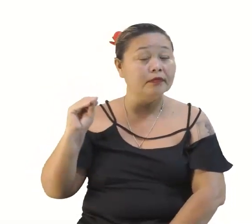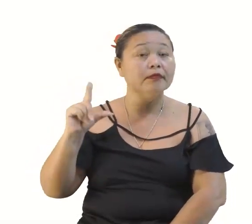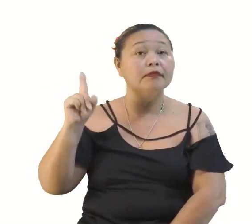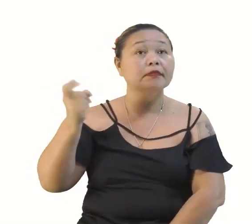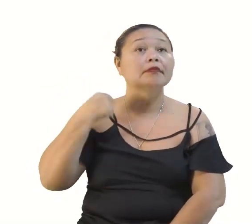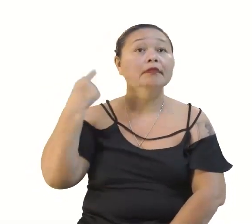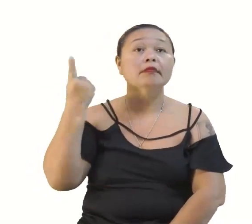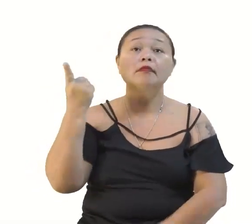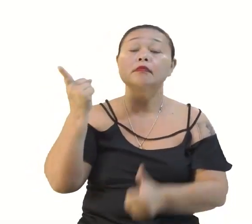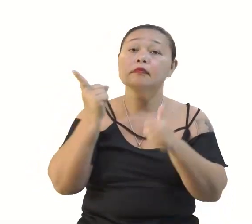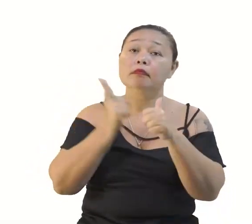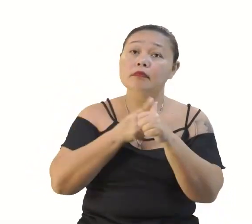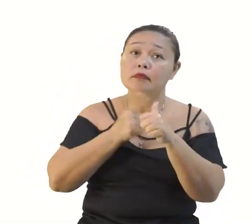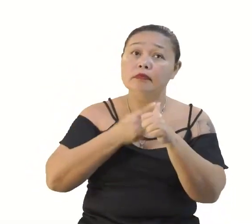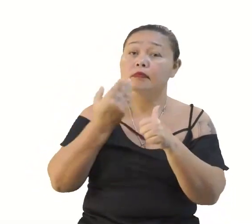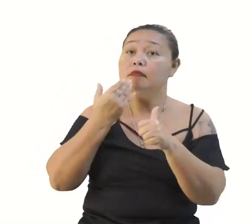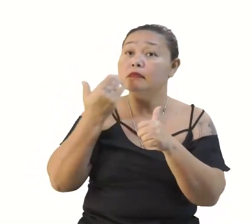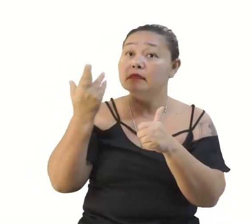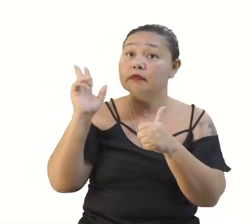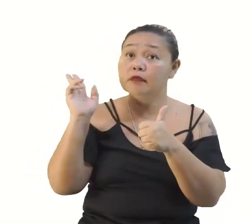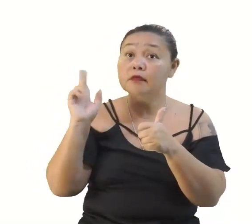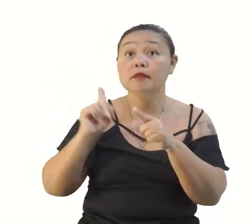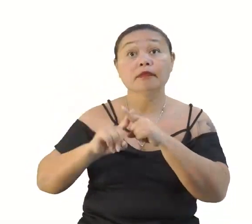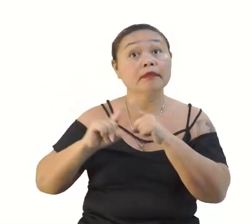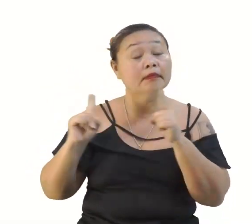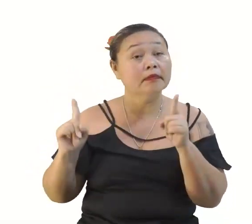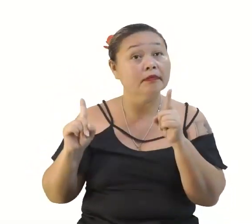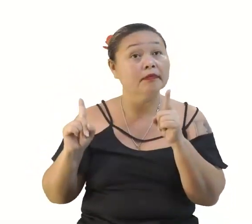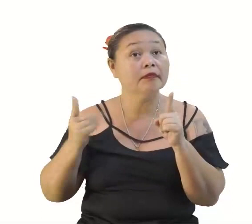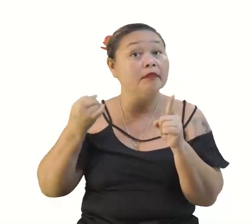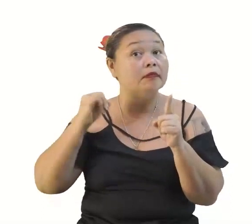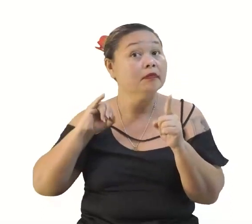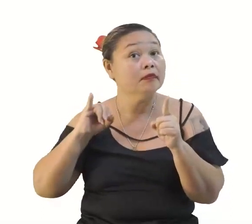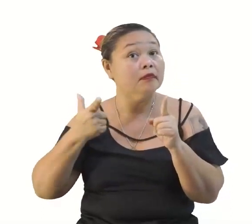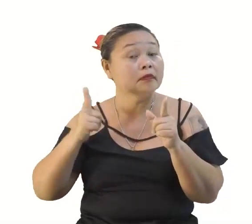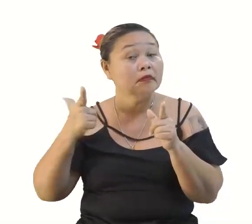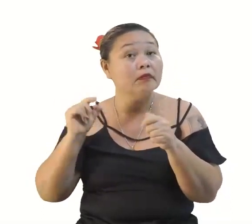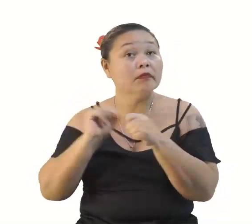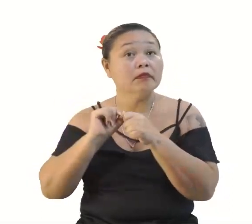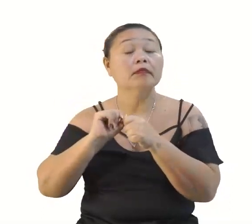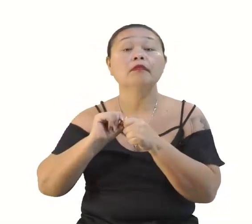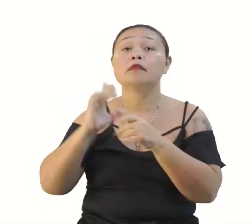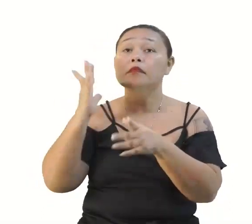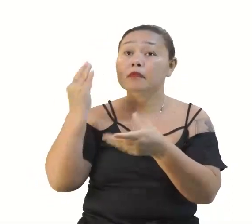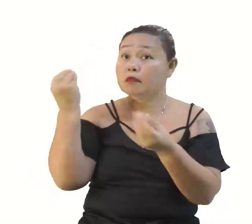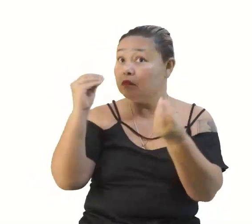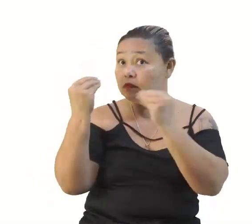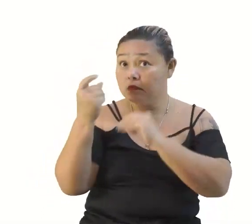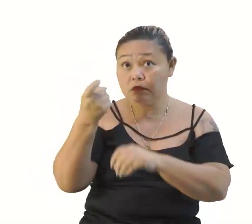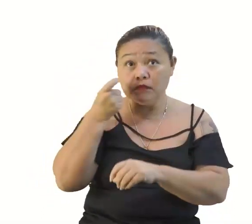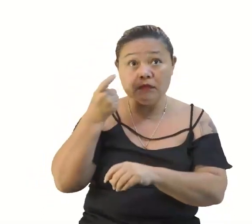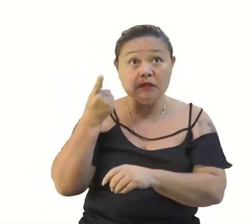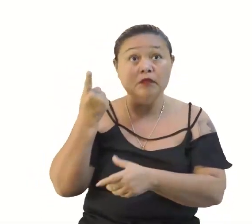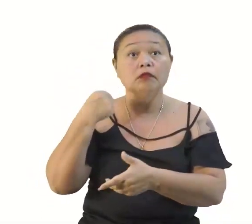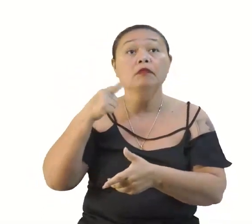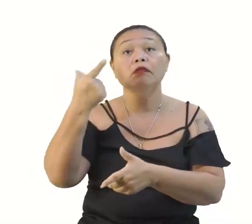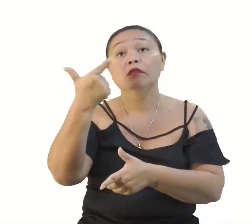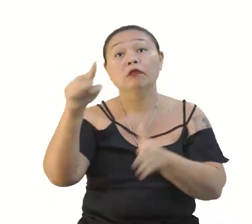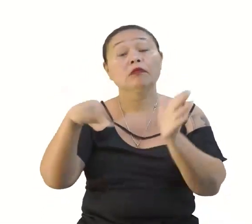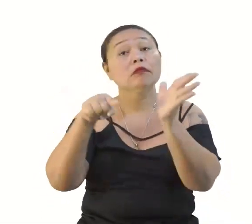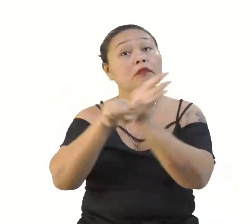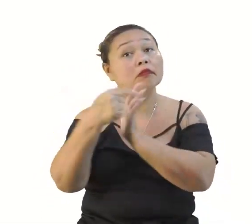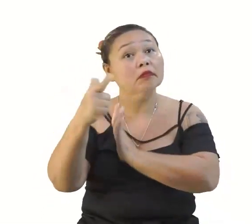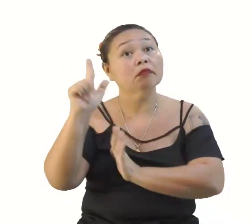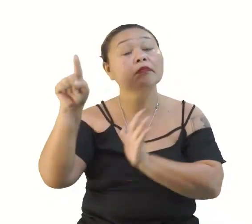né? O primeiro passo já estava resolvido. Mas, se não tiver, você pode determinar valores para x. 2 vezes menos 2?